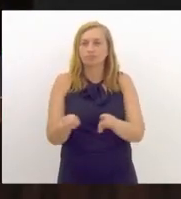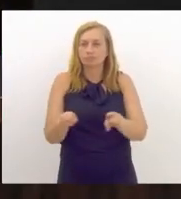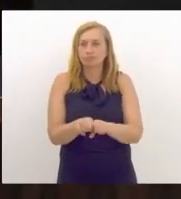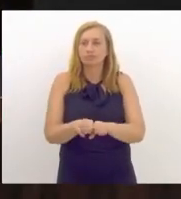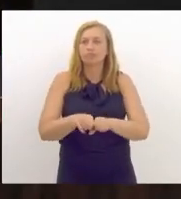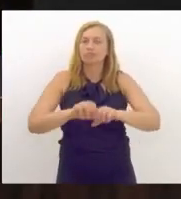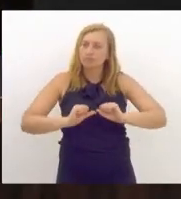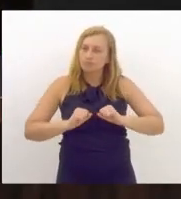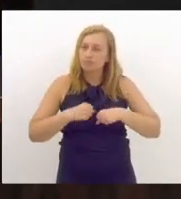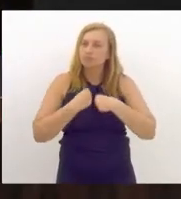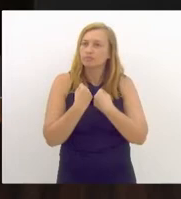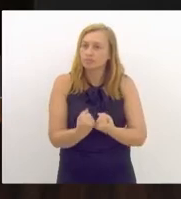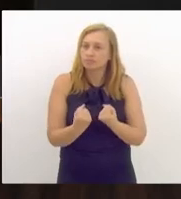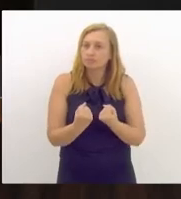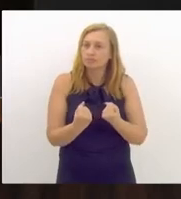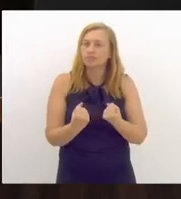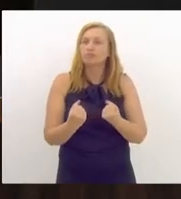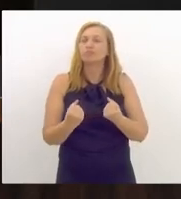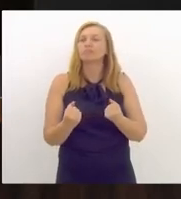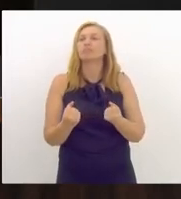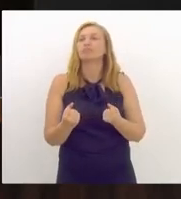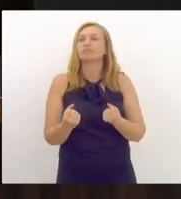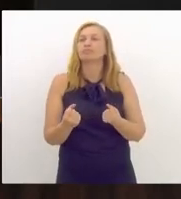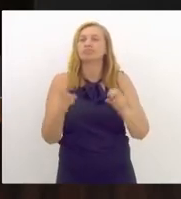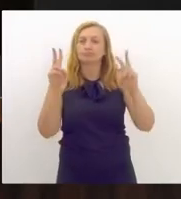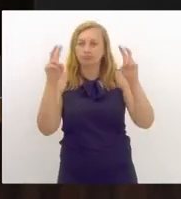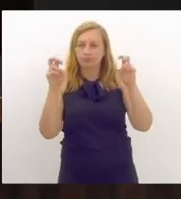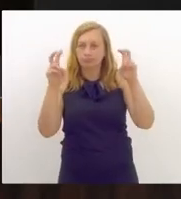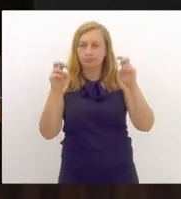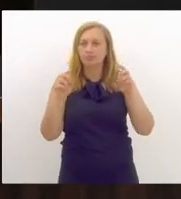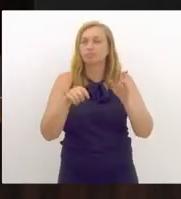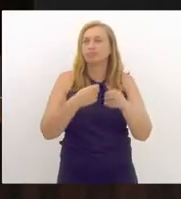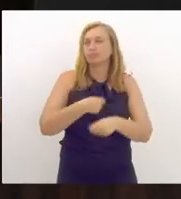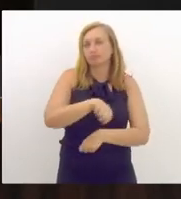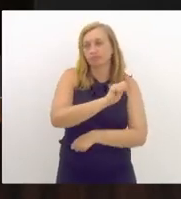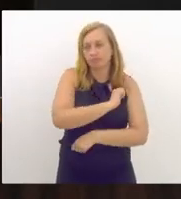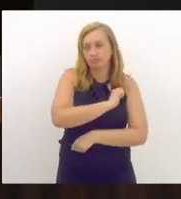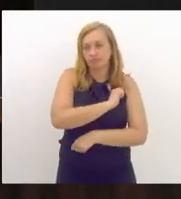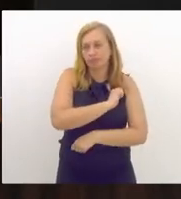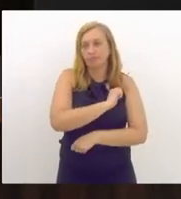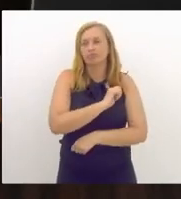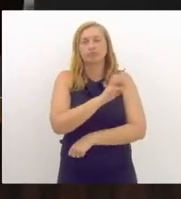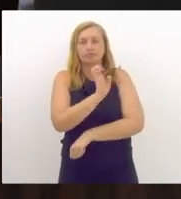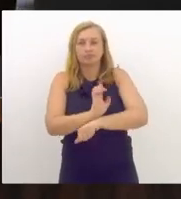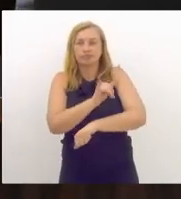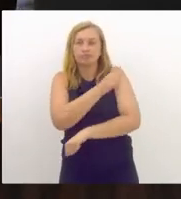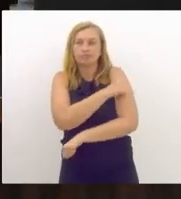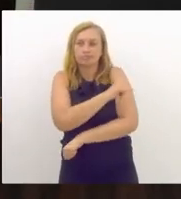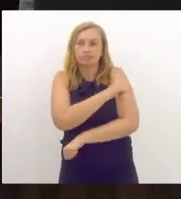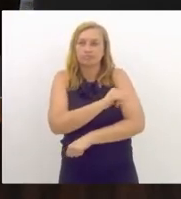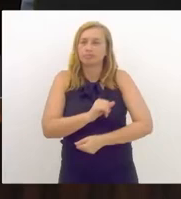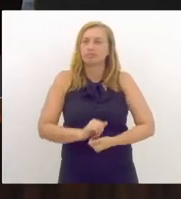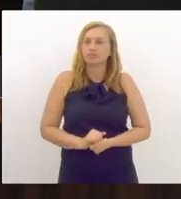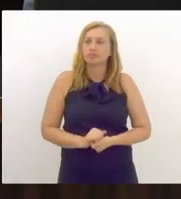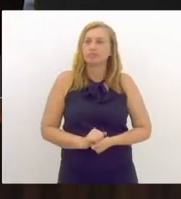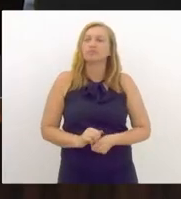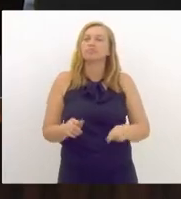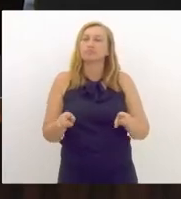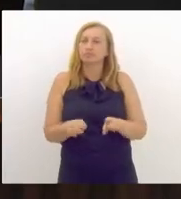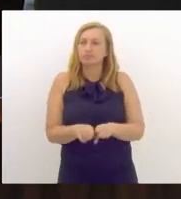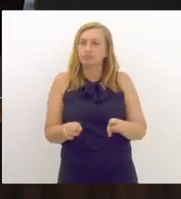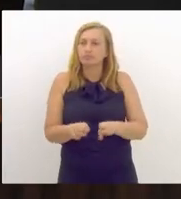se debruçando com muito empenho na situação fiscal do Estado do Rio de Janeiro também